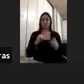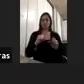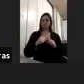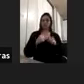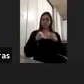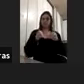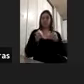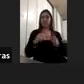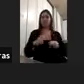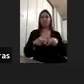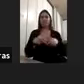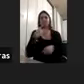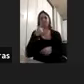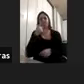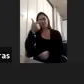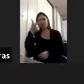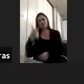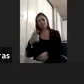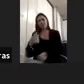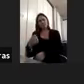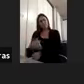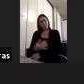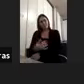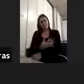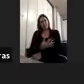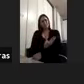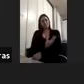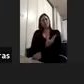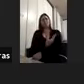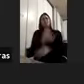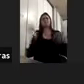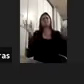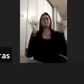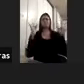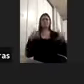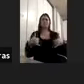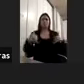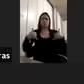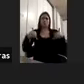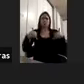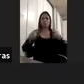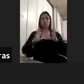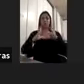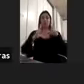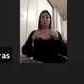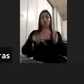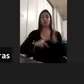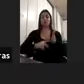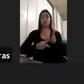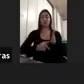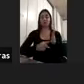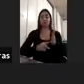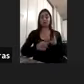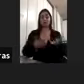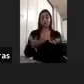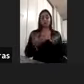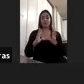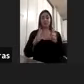minhas calorosas saudações aos valentes companheiros e companheiras que estão levantando